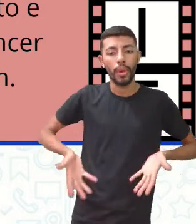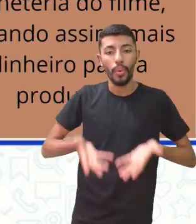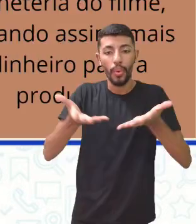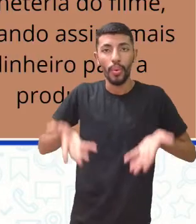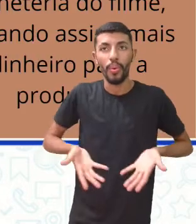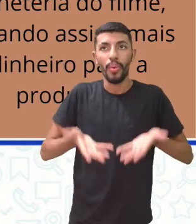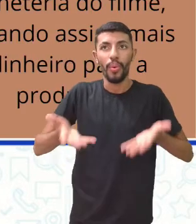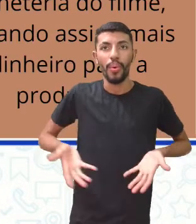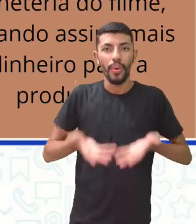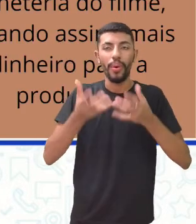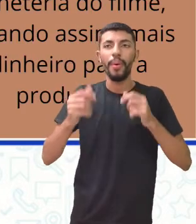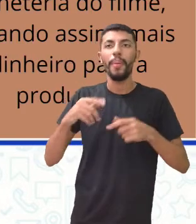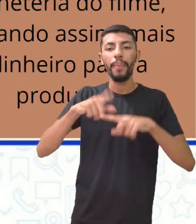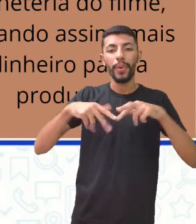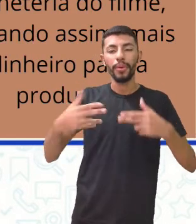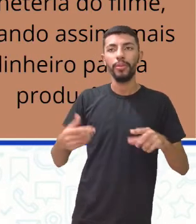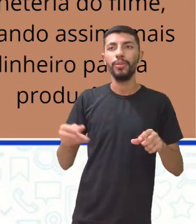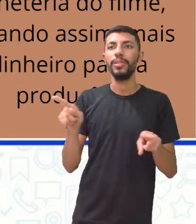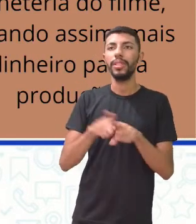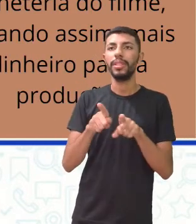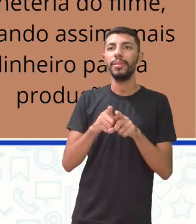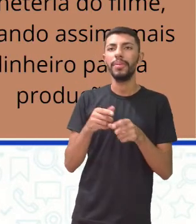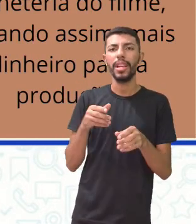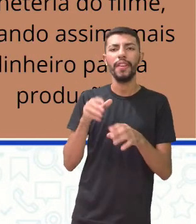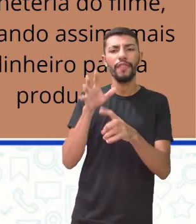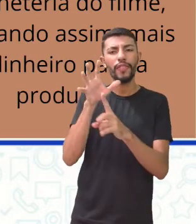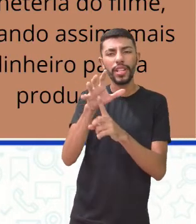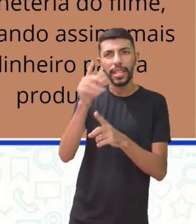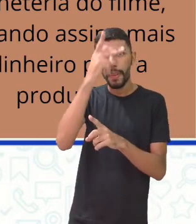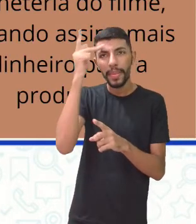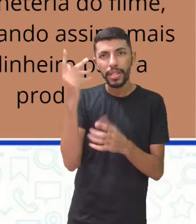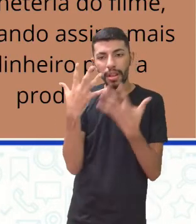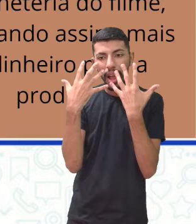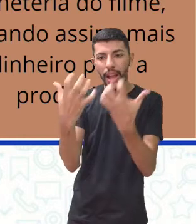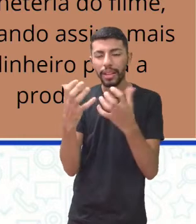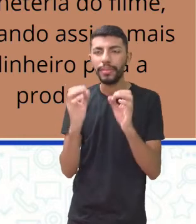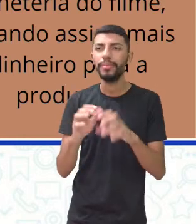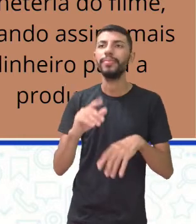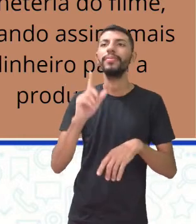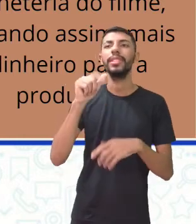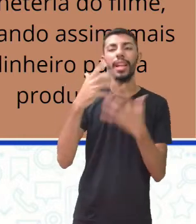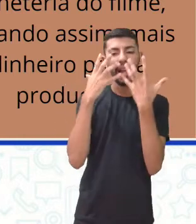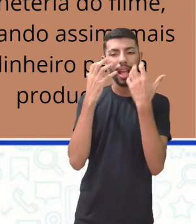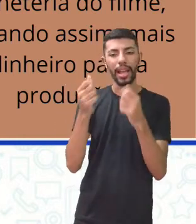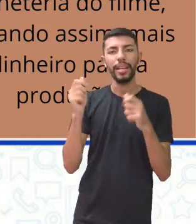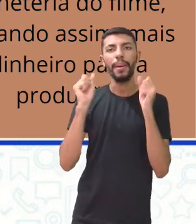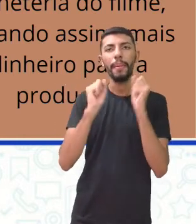tempo, convencer as pessoas a assistirem. Ele é um cartaz atrativo, que pode fazer a diferença na hora da